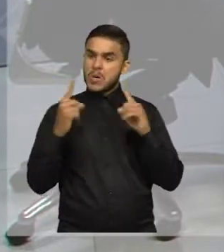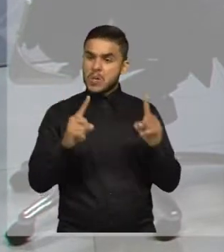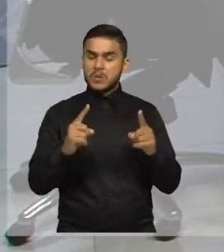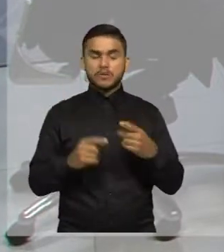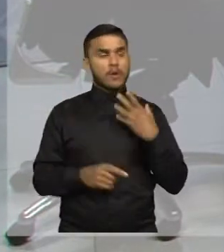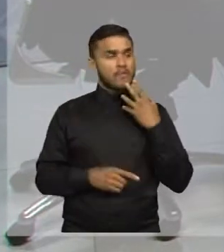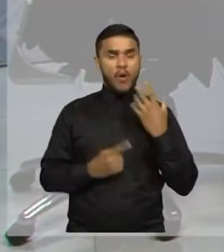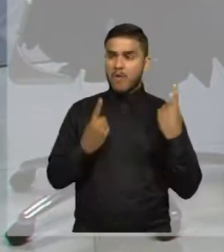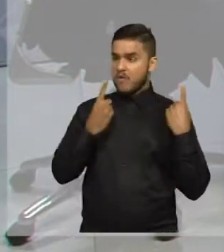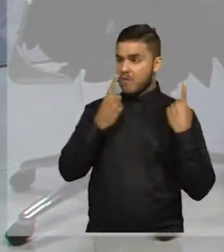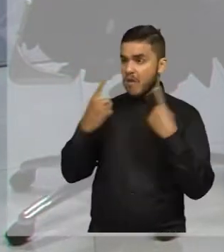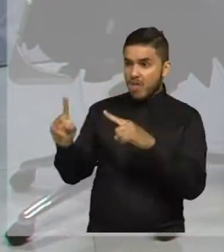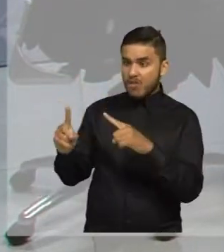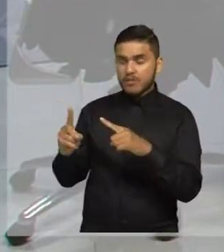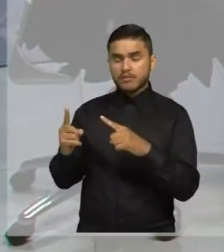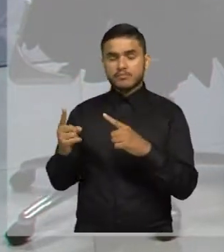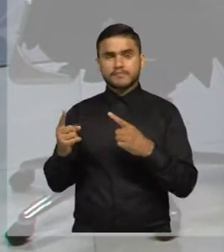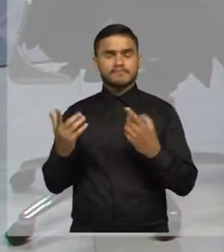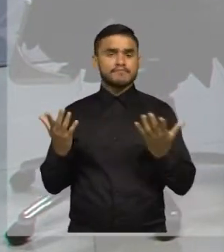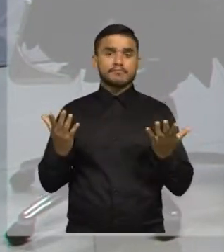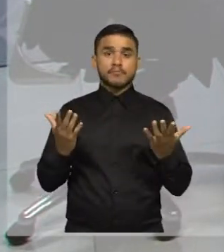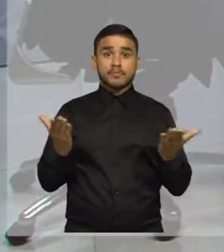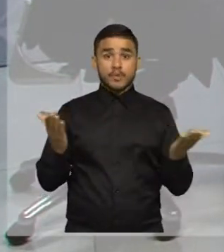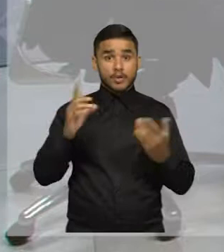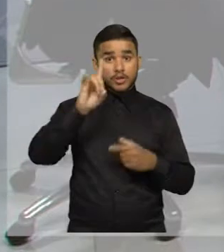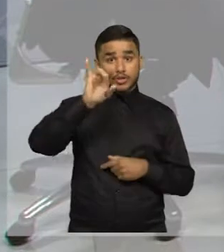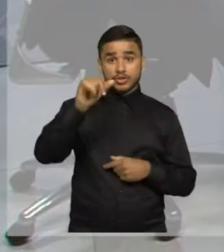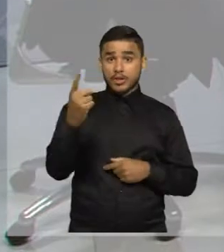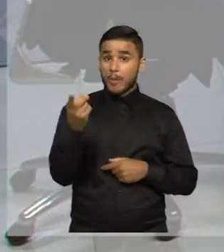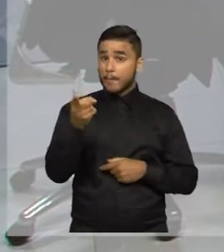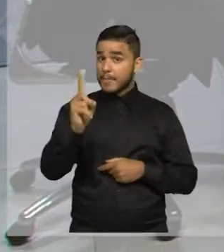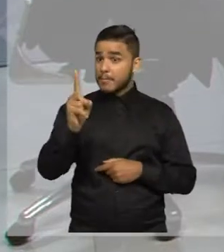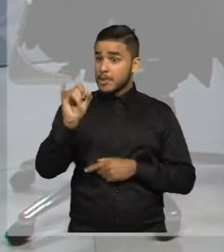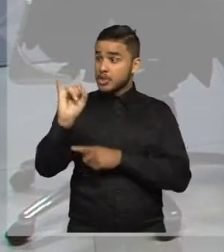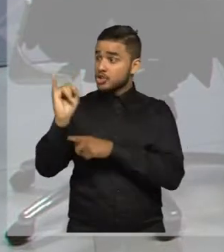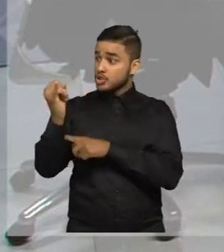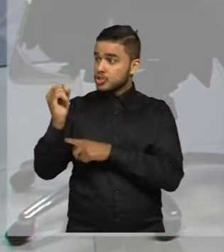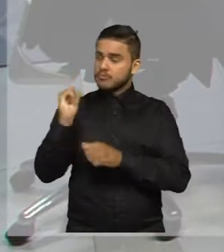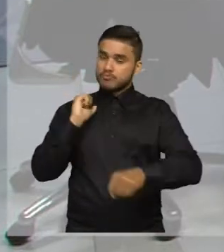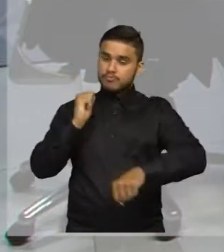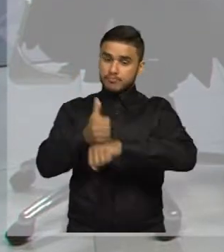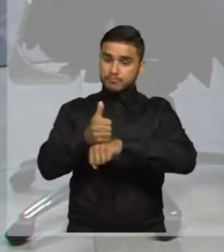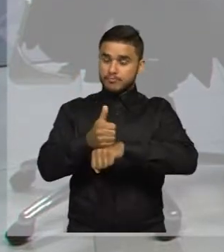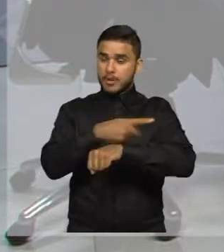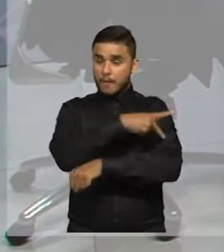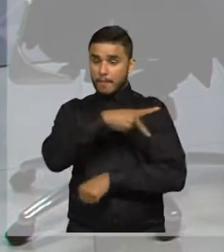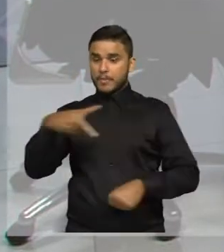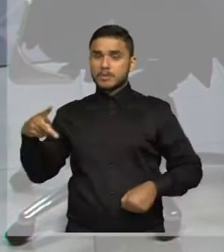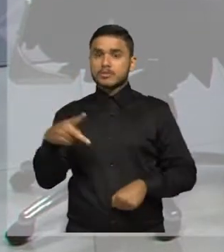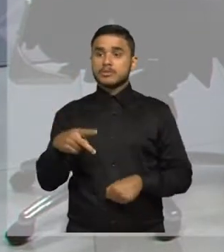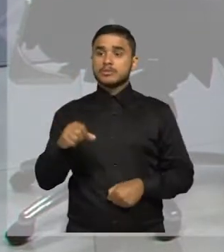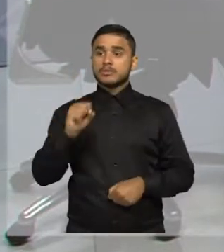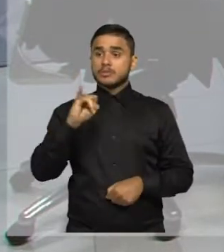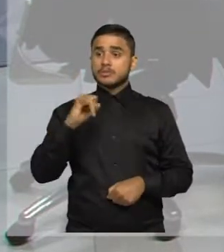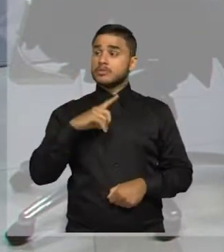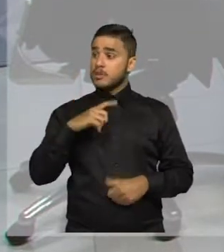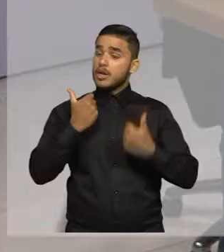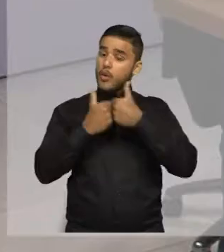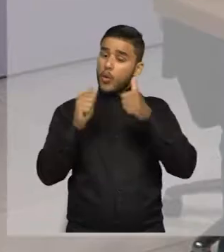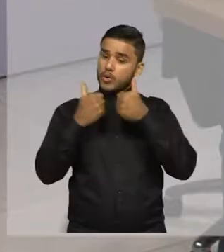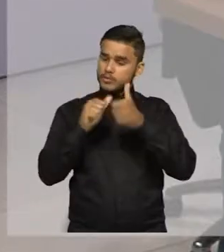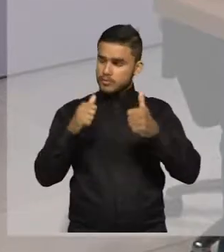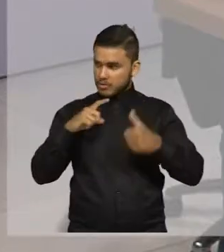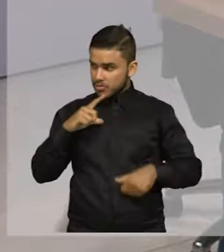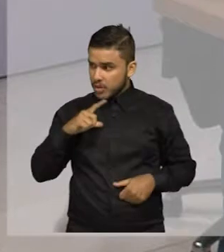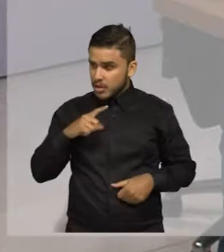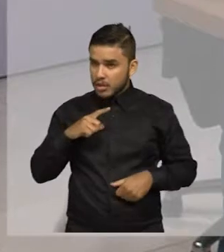sim, né? No dia seguinte, ao 1º de janeiro, quando ele tomar posse, o que lhes interessa é se terá